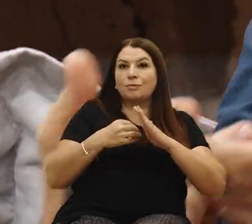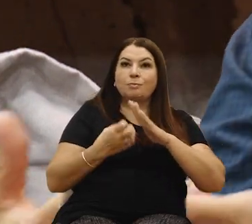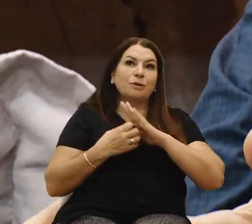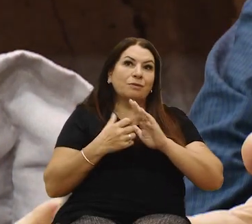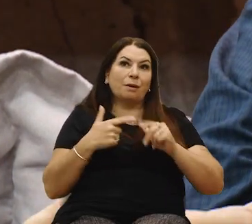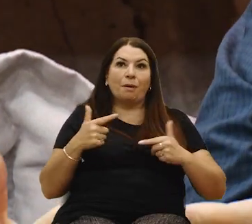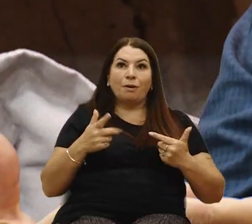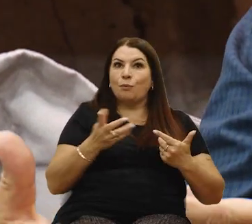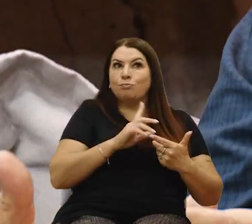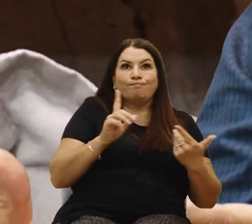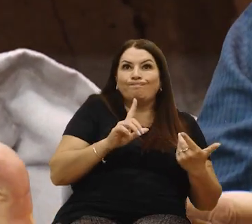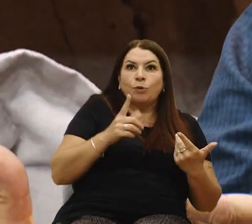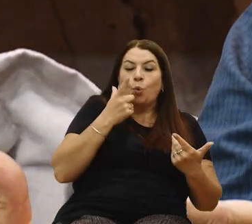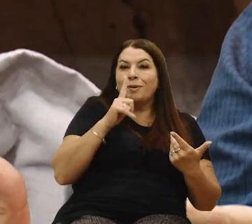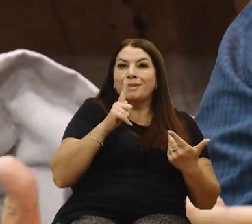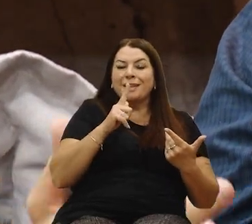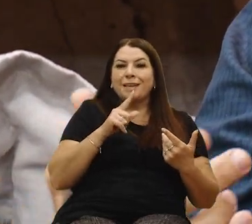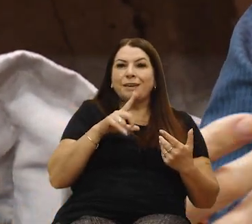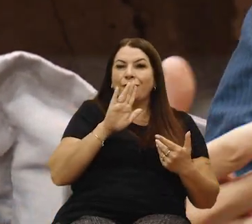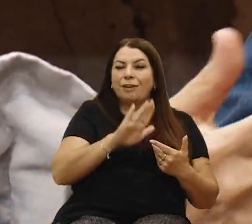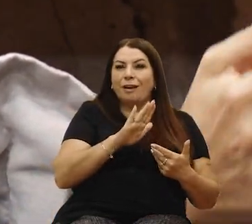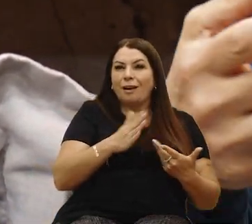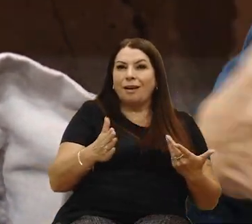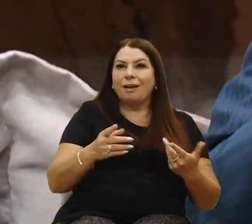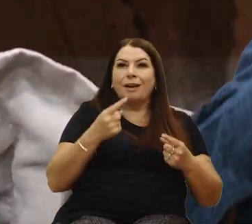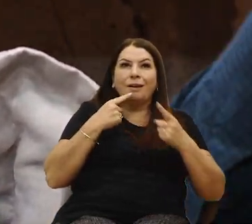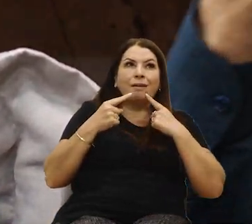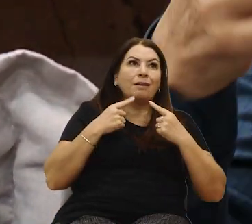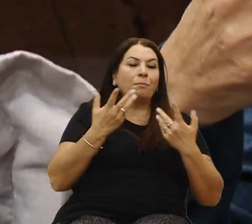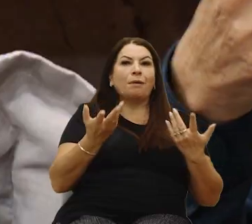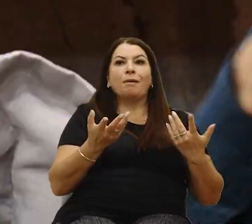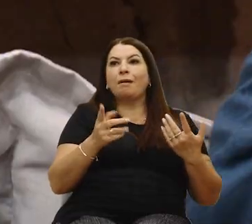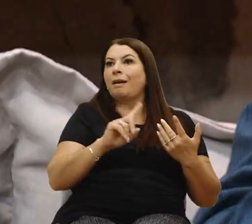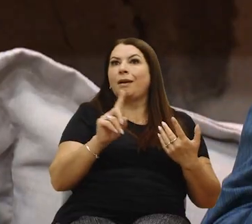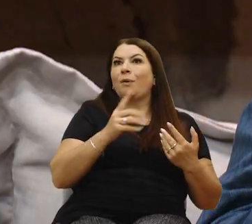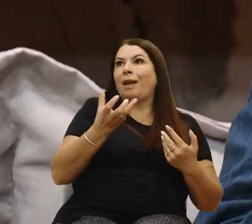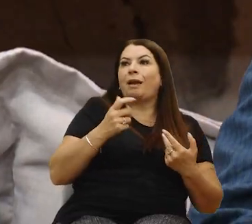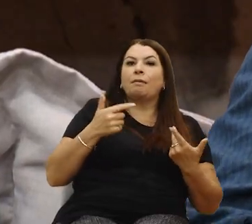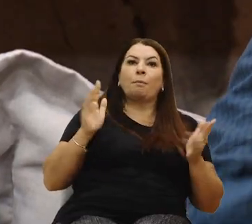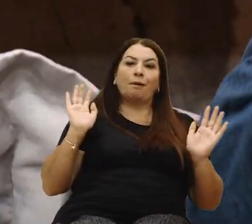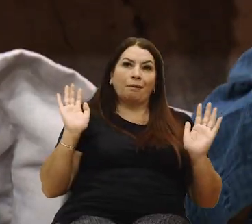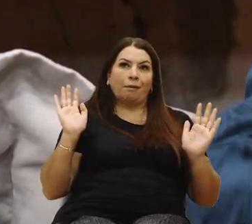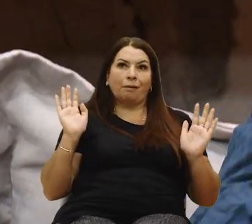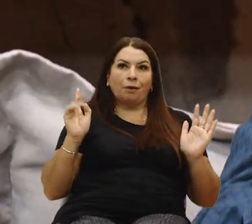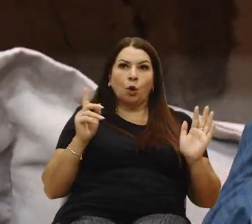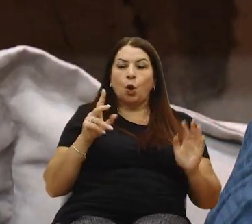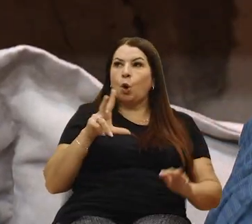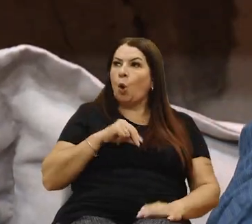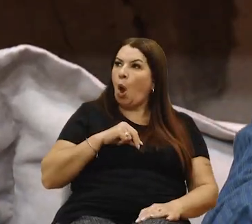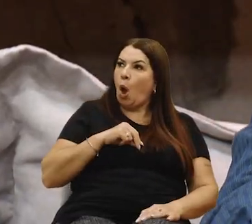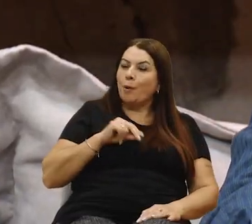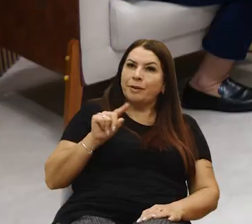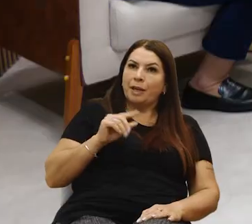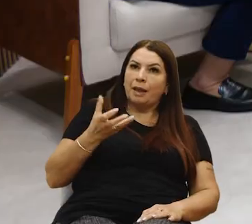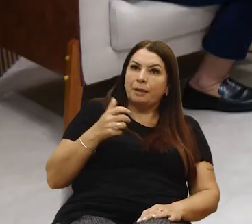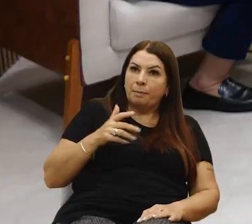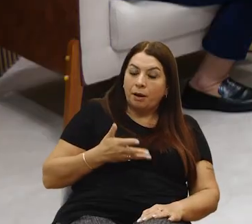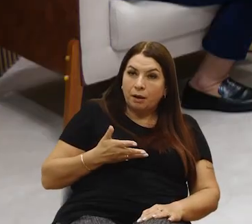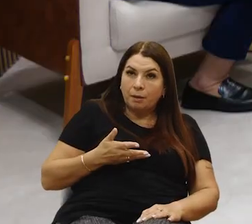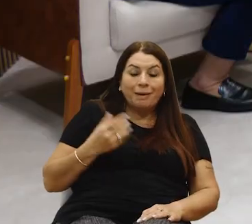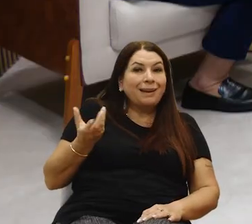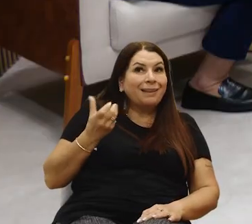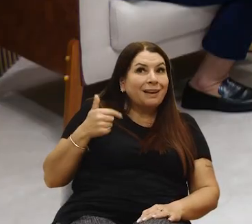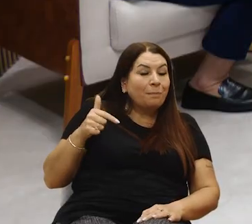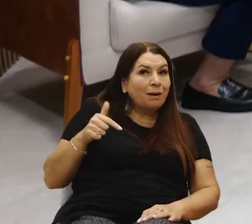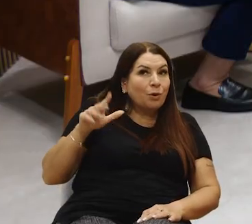onde as pessoas não conseguem reter. Isso. E aí reclamam, ninguém quer trabalhar, nossa, ninguém mais quer trabalhar. Mas quem é que